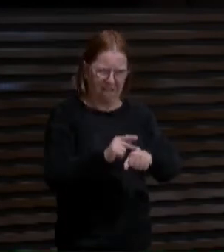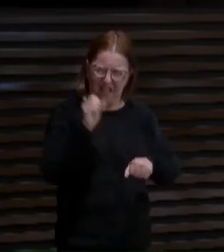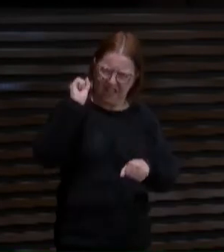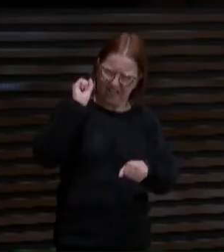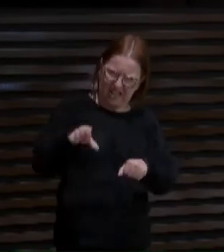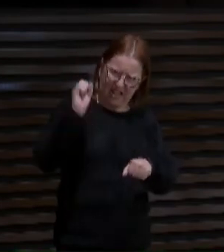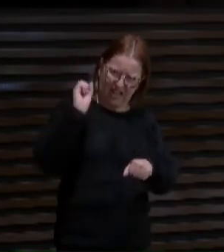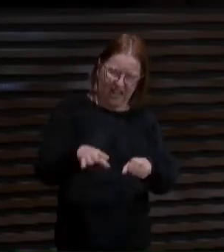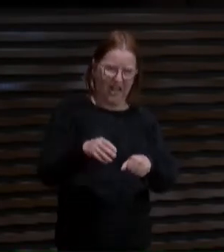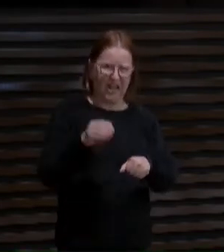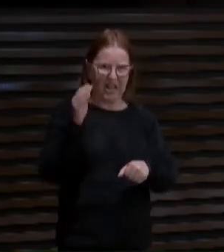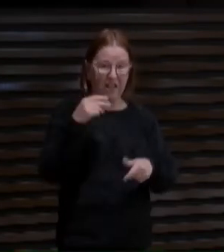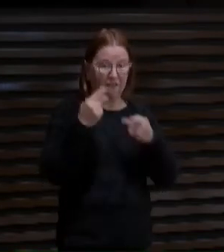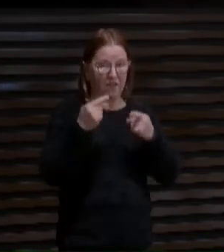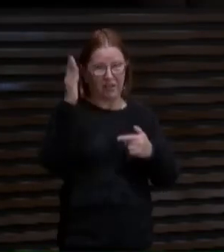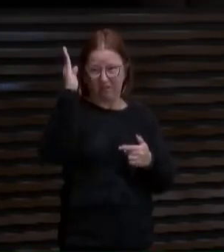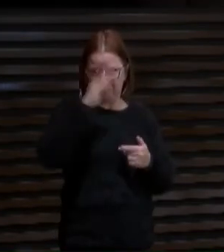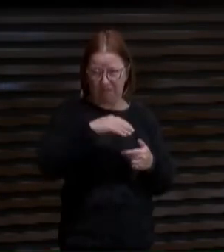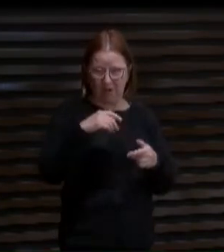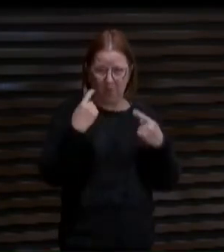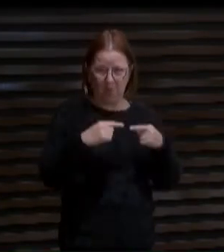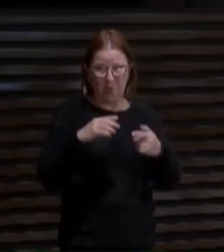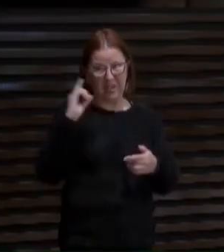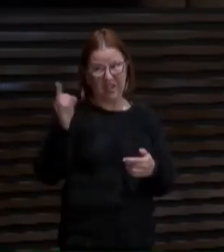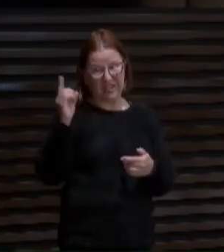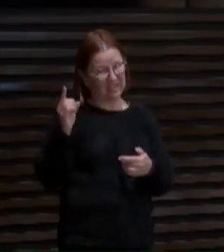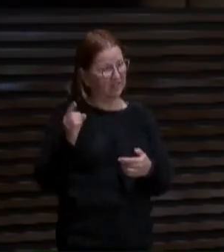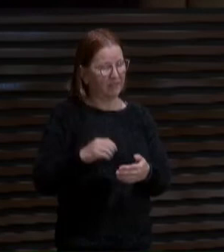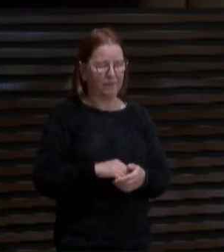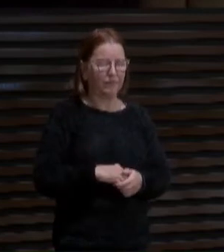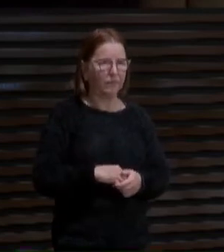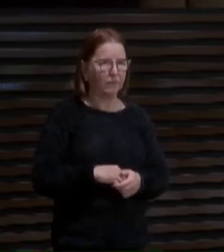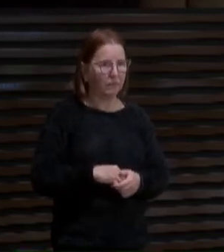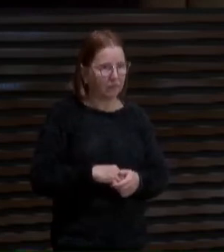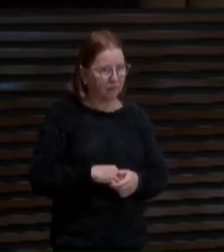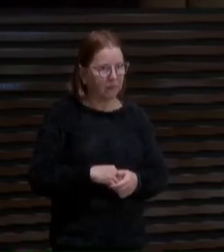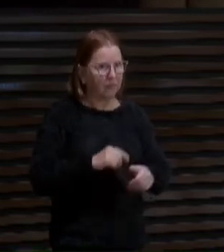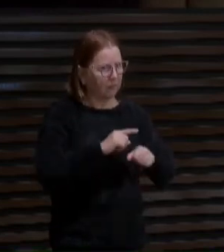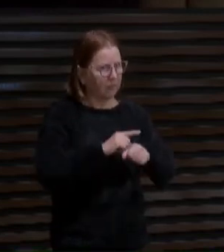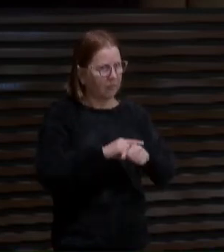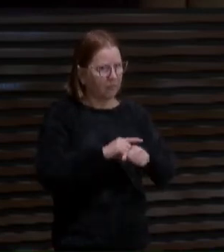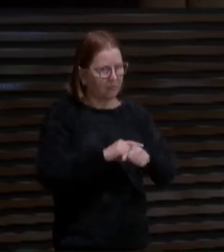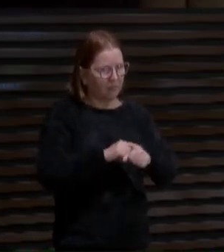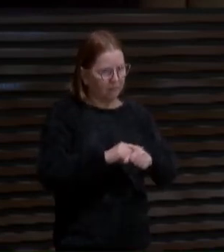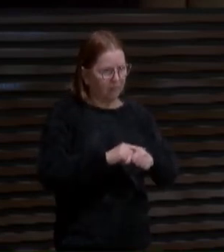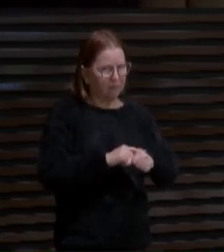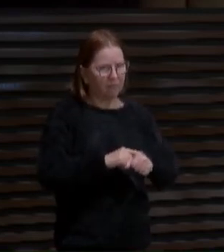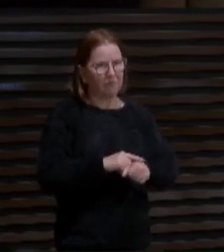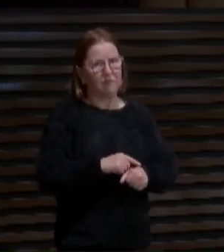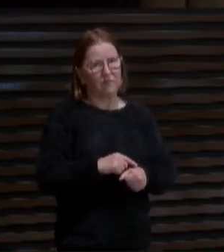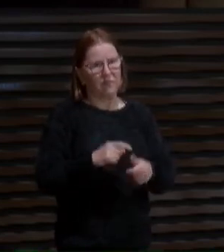contra ele que situação hein meus irmãos ah como precisamos aprender com Davi